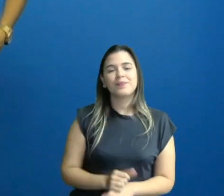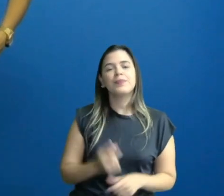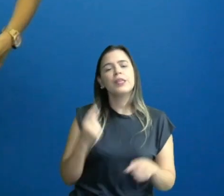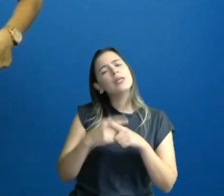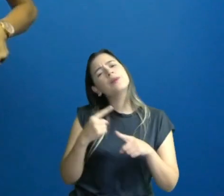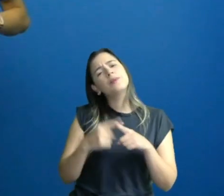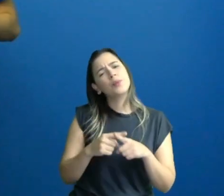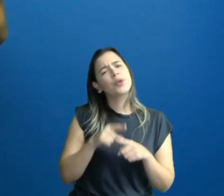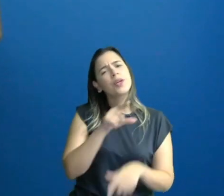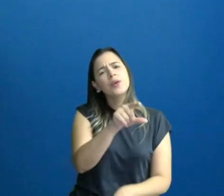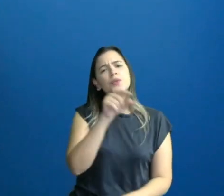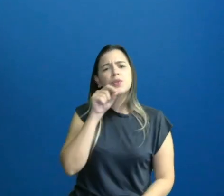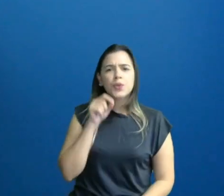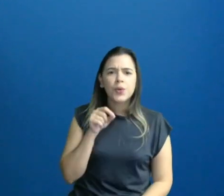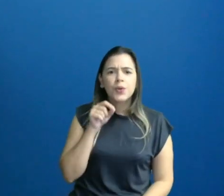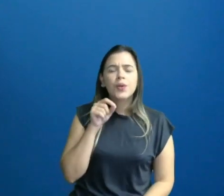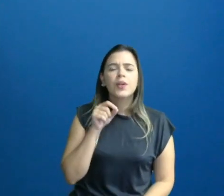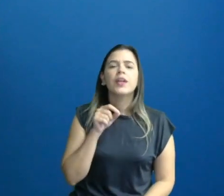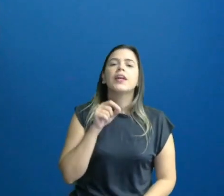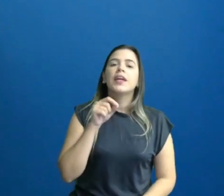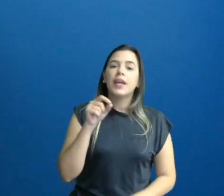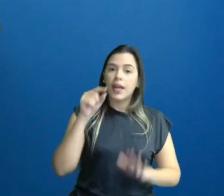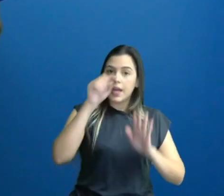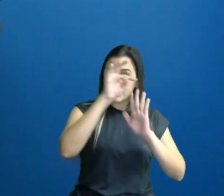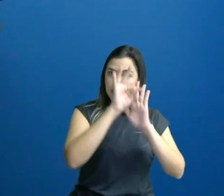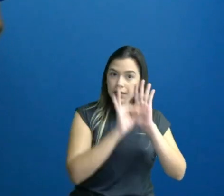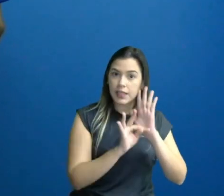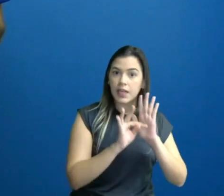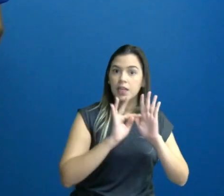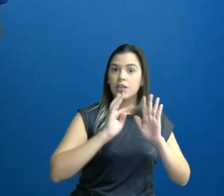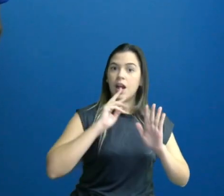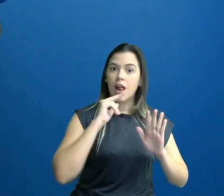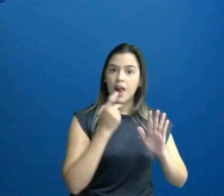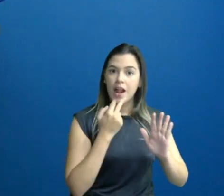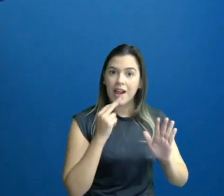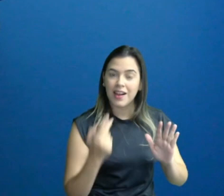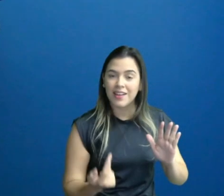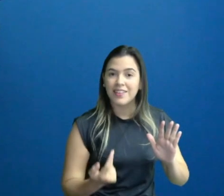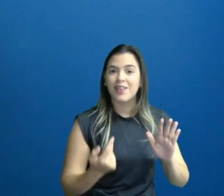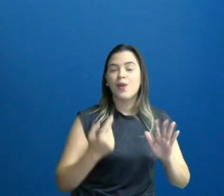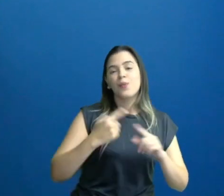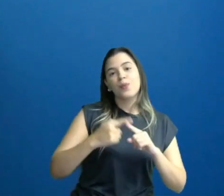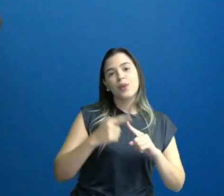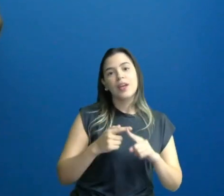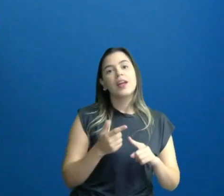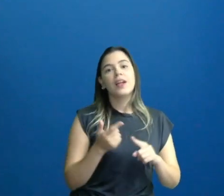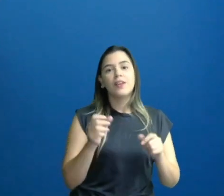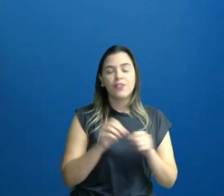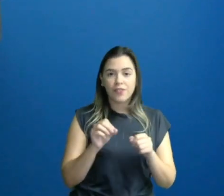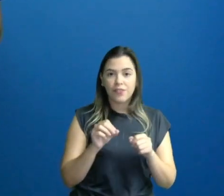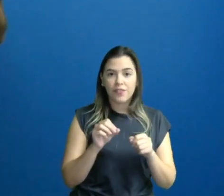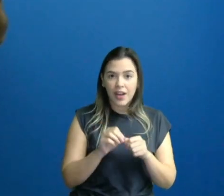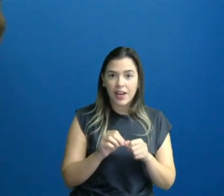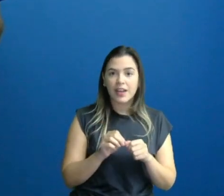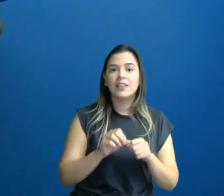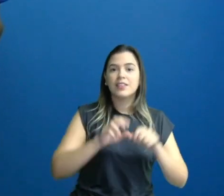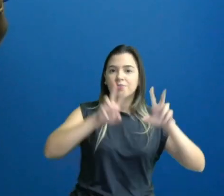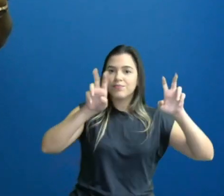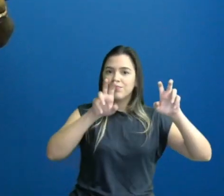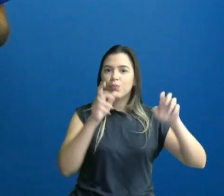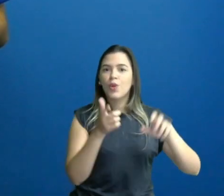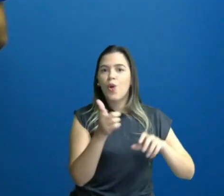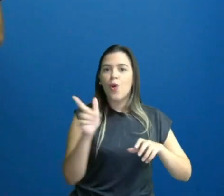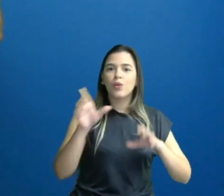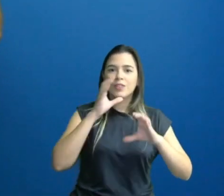que eu escolhi Aquela aquele trava-língua porque ele também vai falar de novo no meu de comunicação na nossa história